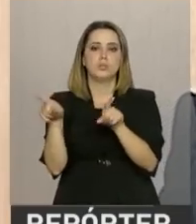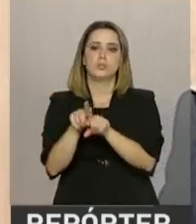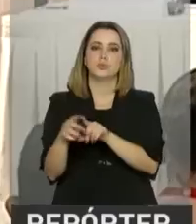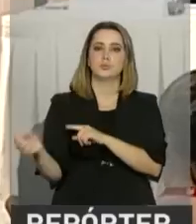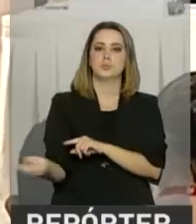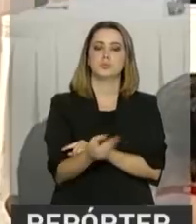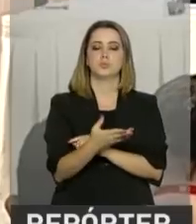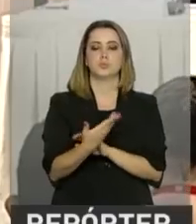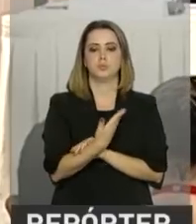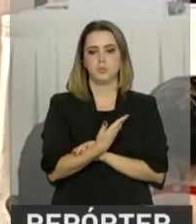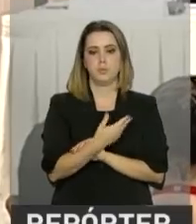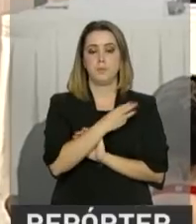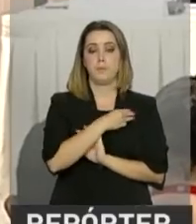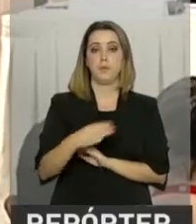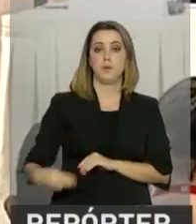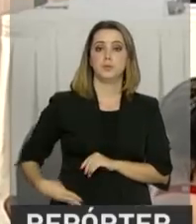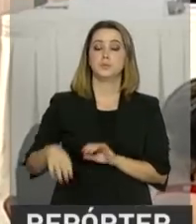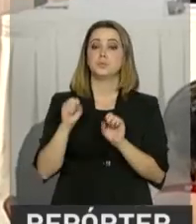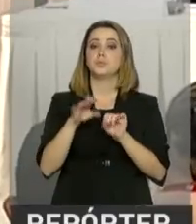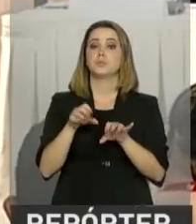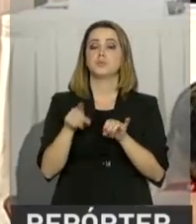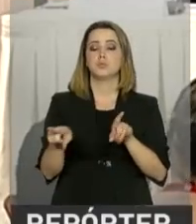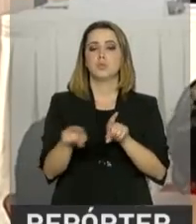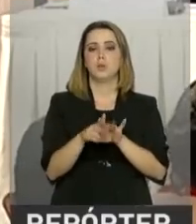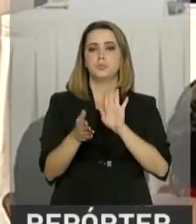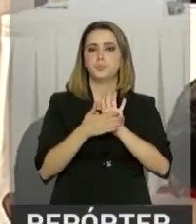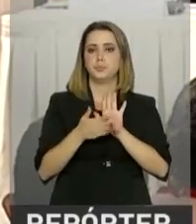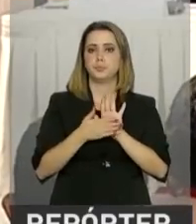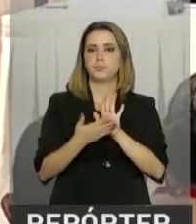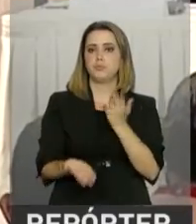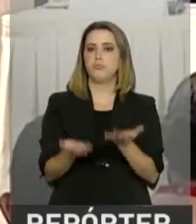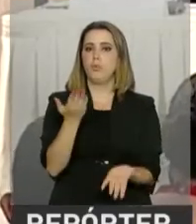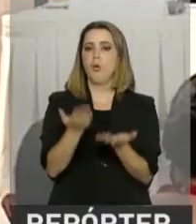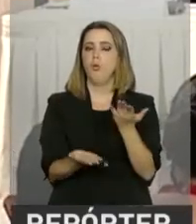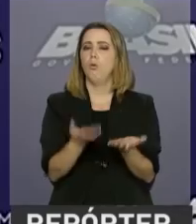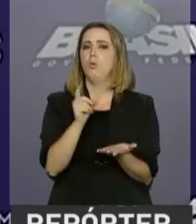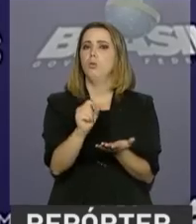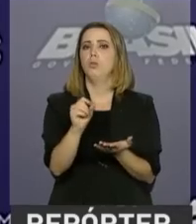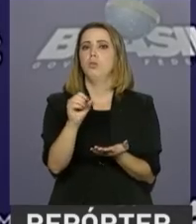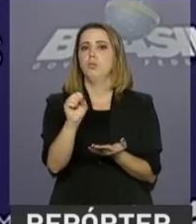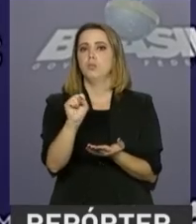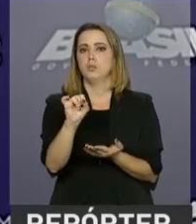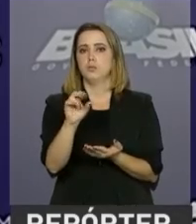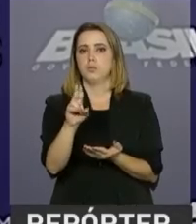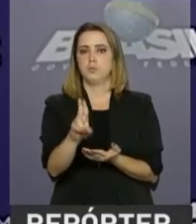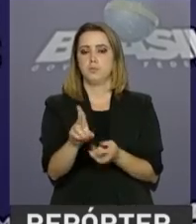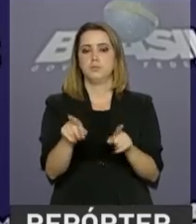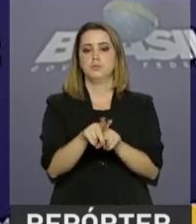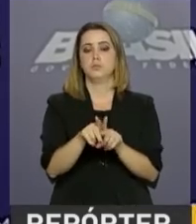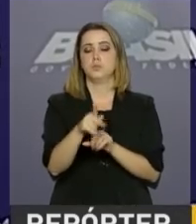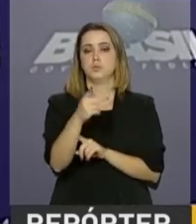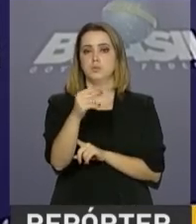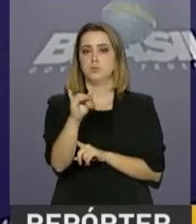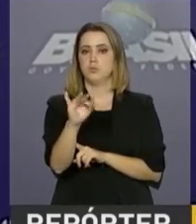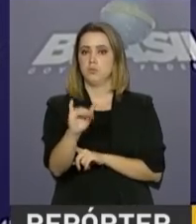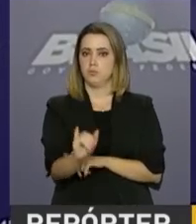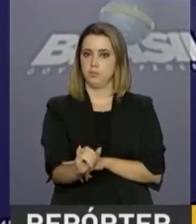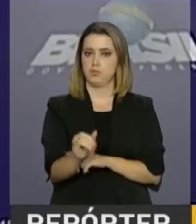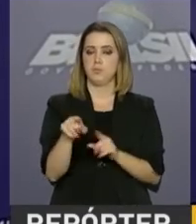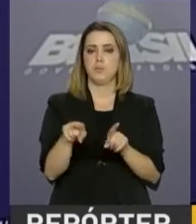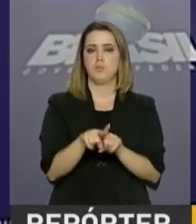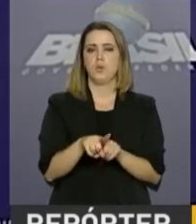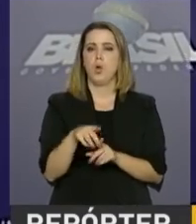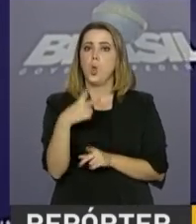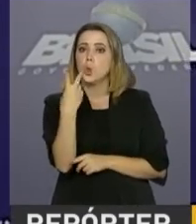FIES. O Ministério da Educação também apresentou um balanço do SISU e do PROUNI. Cerca de 2 milhões e meio de estudantes